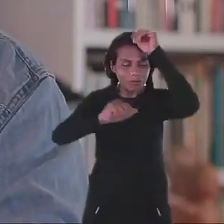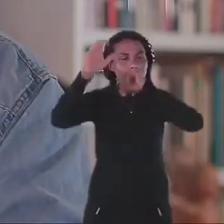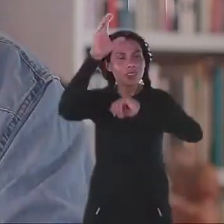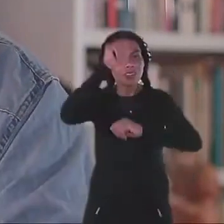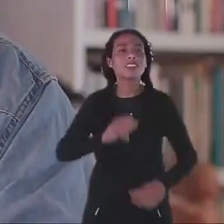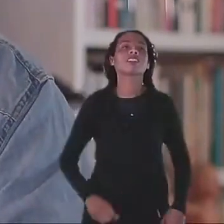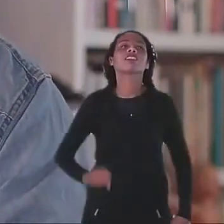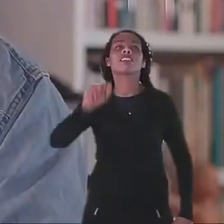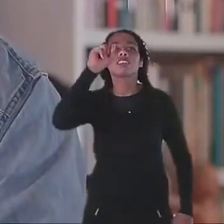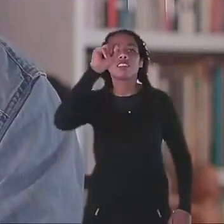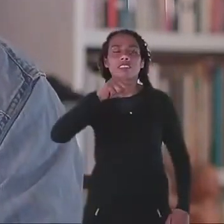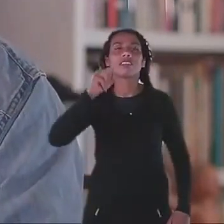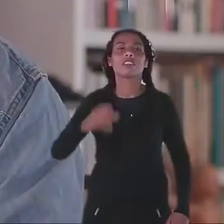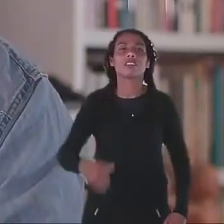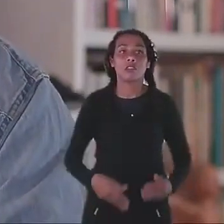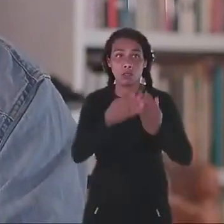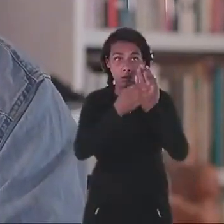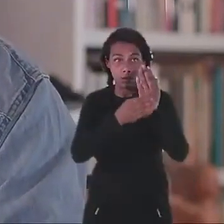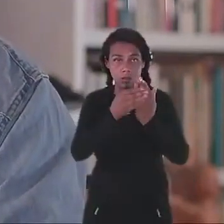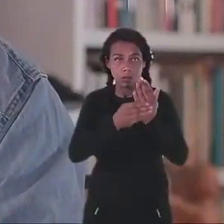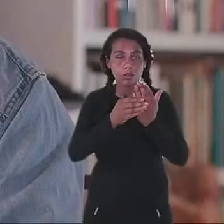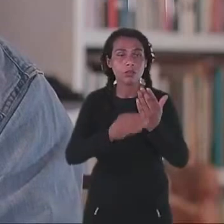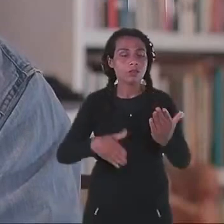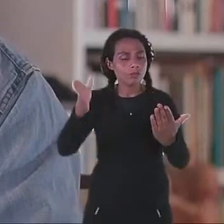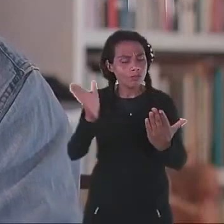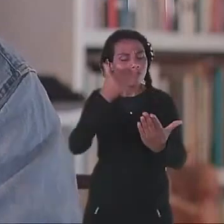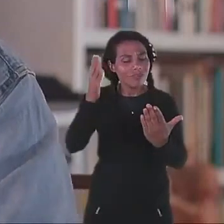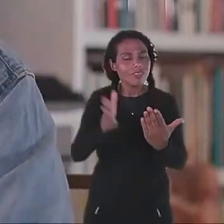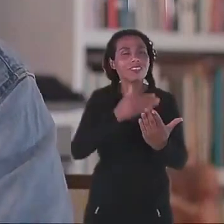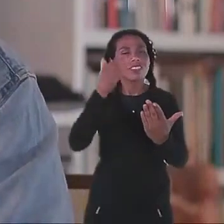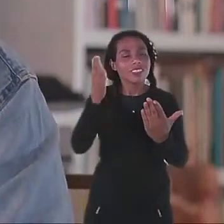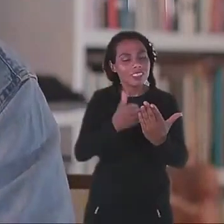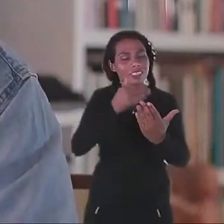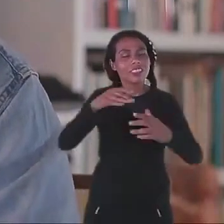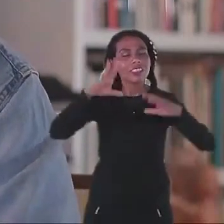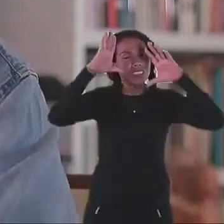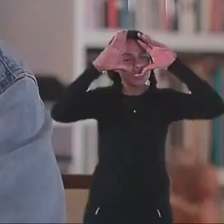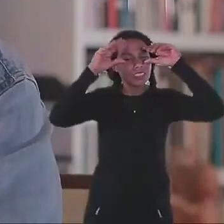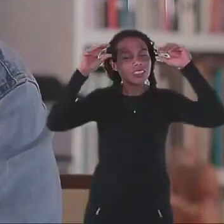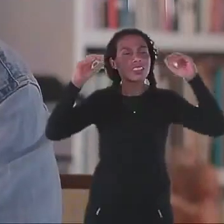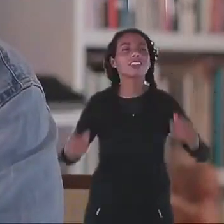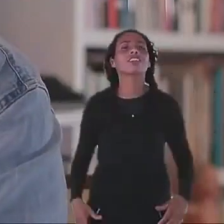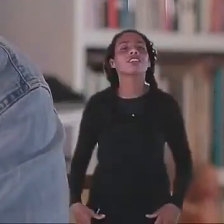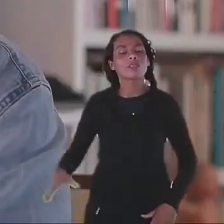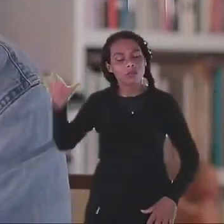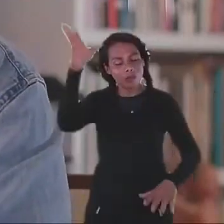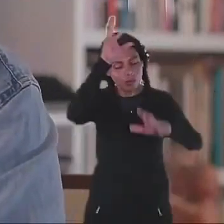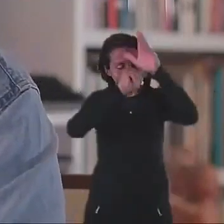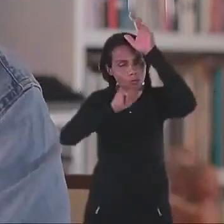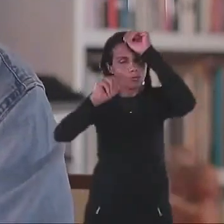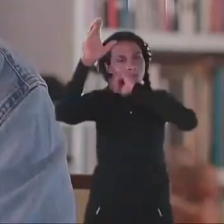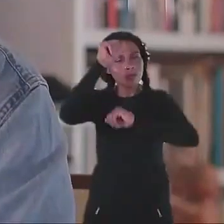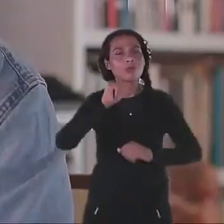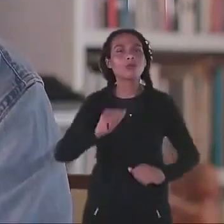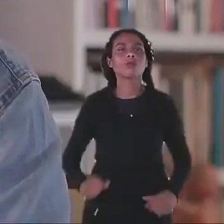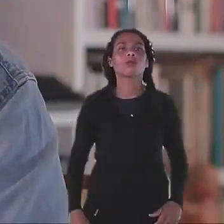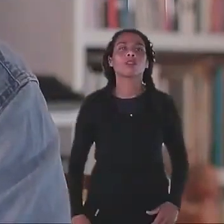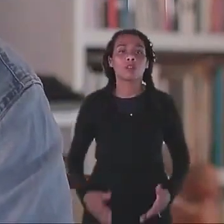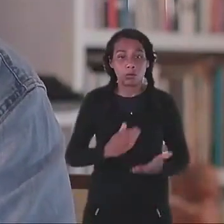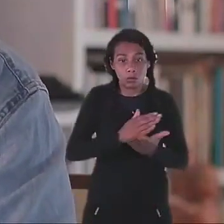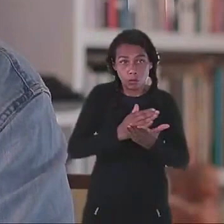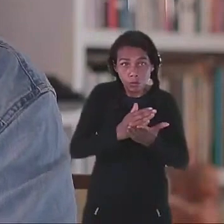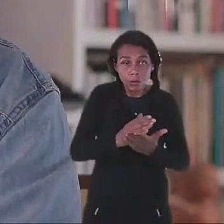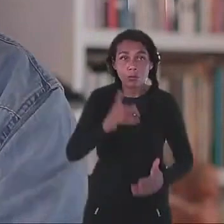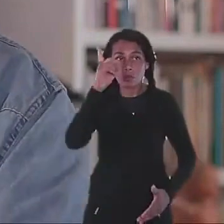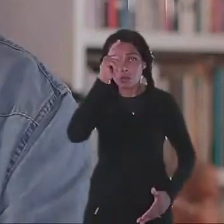380 páginas do livro com muita tranquilidade, sem nenhum problema, digamos assim, de